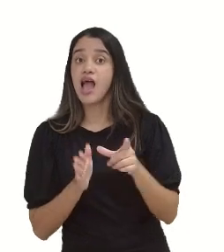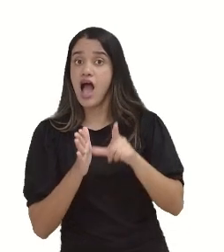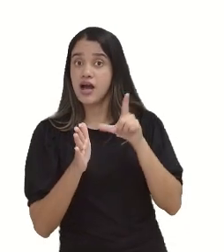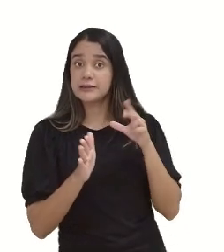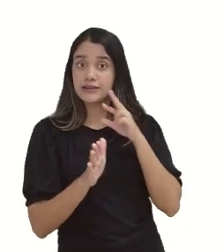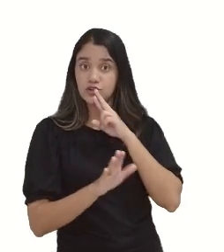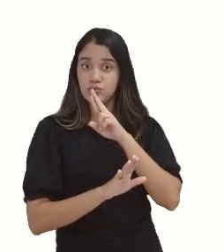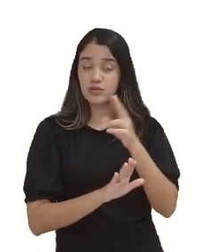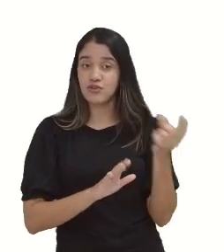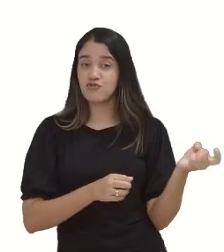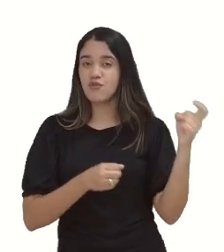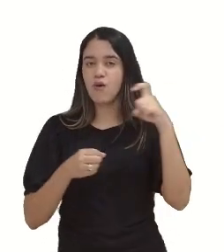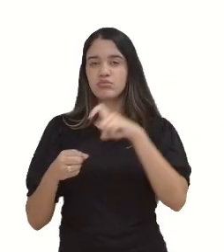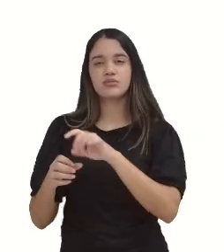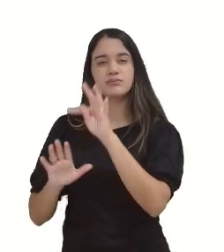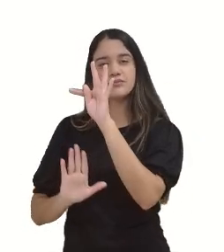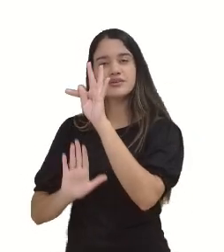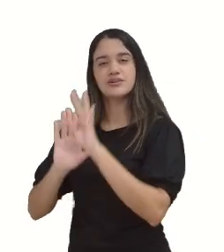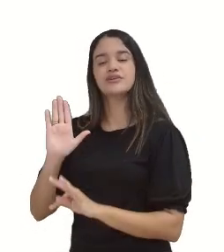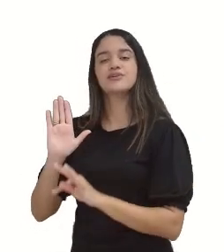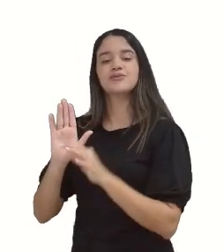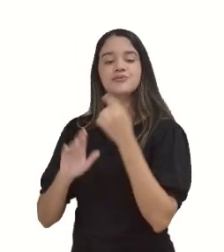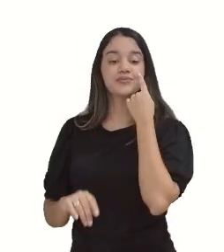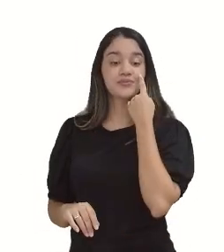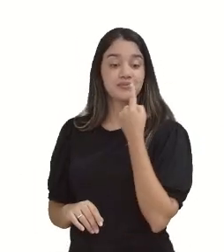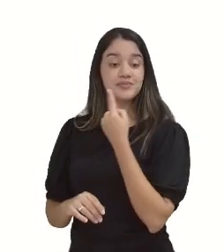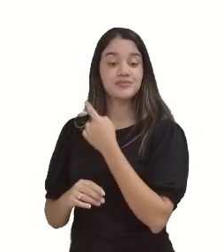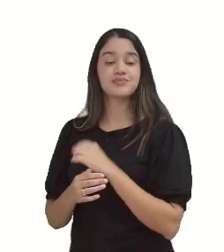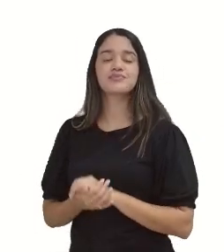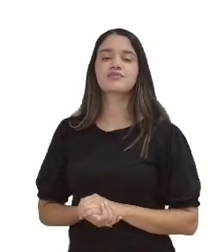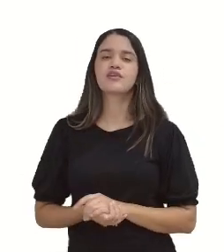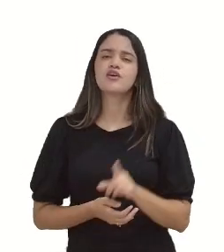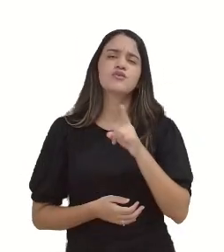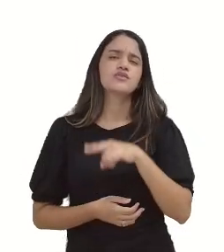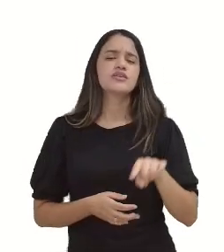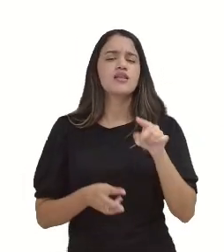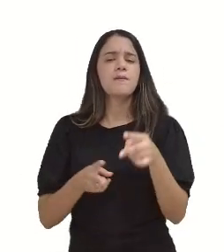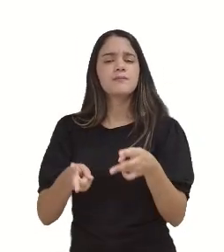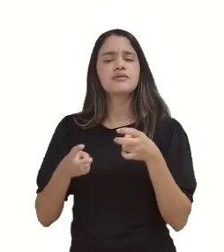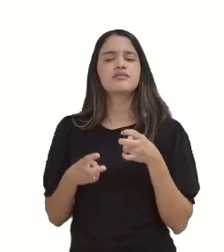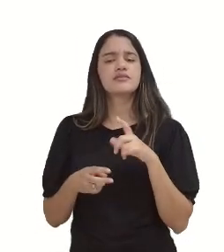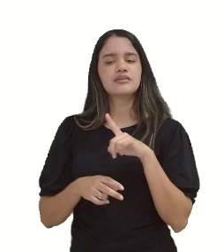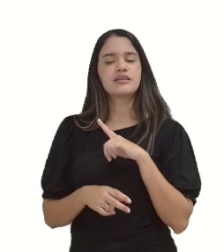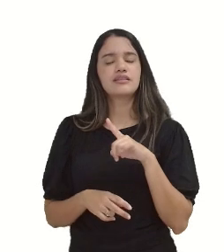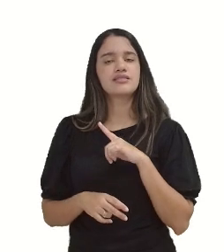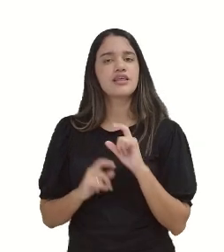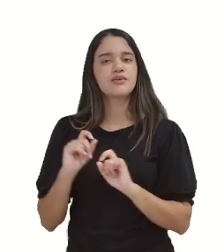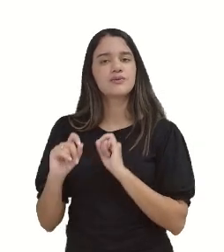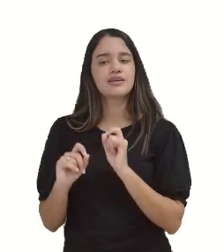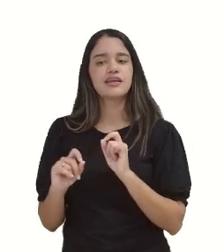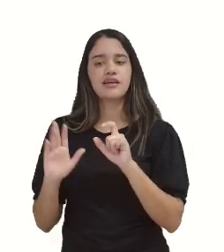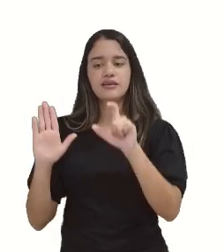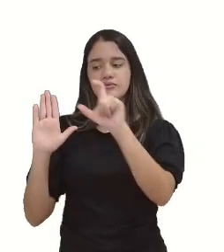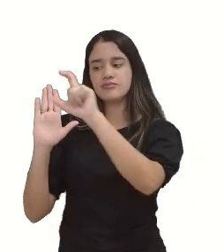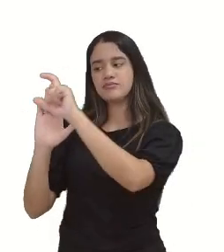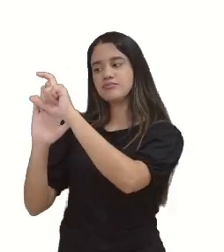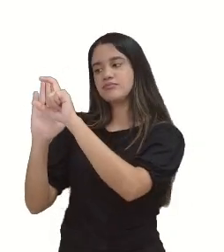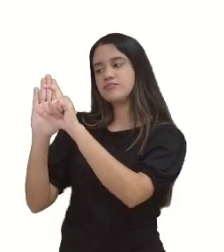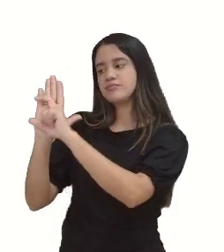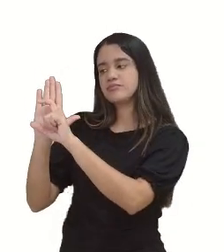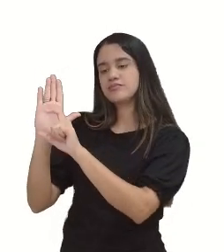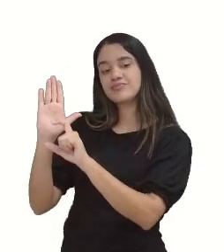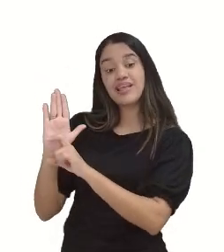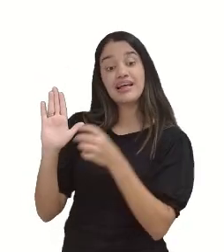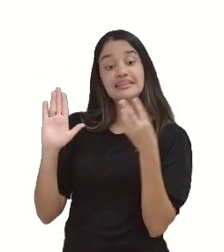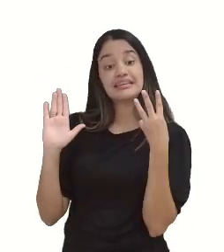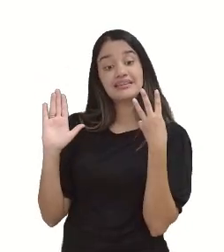responder, voltar aqui para o texto, continua aí no texto, vocês percebem que a gente tem 3 parágrafos. Os